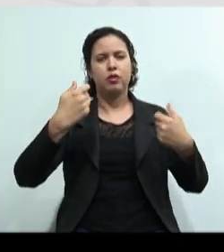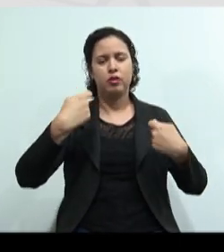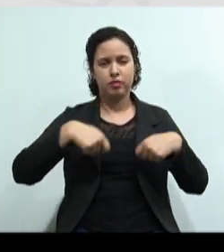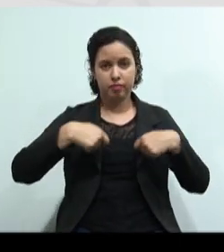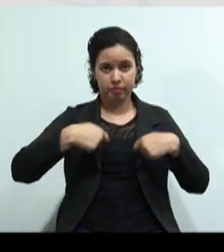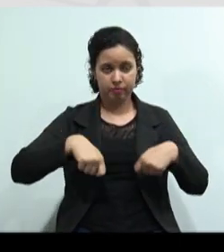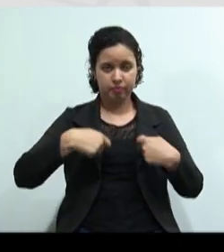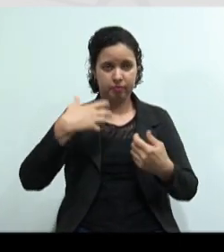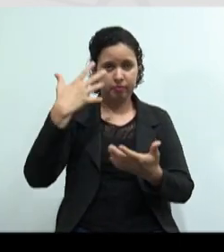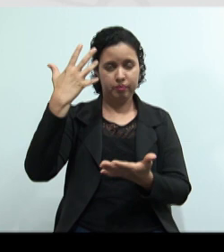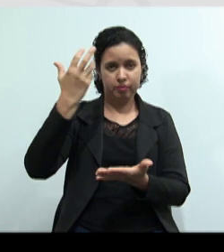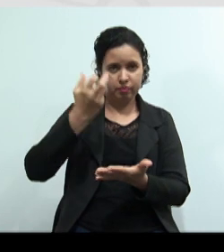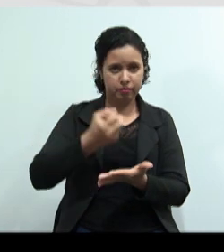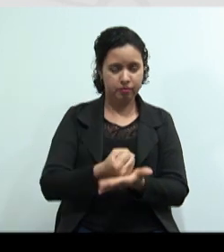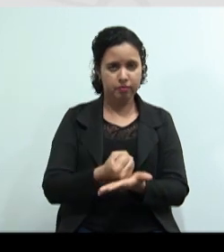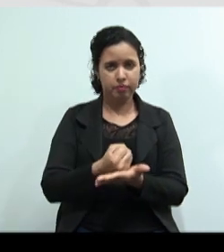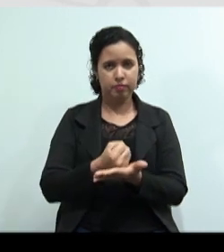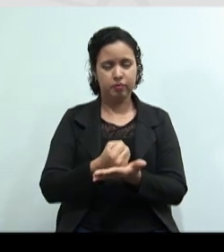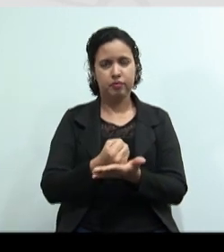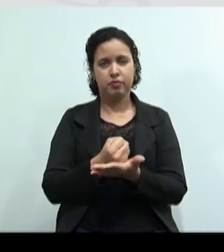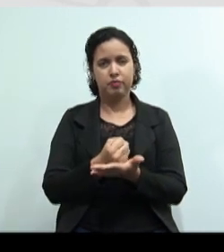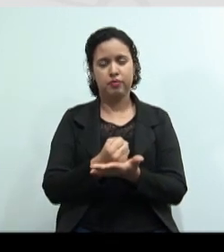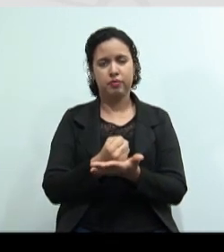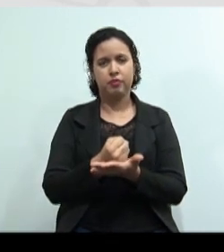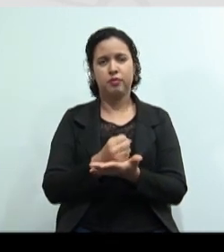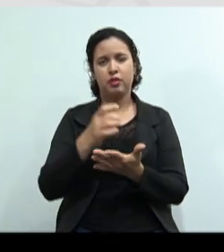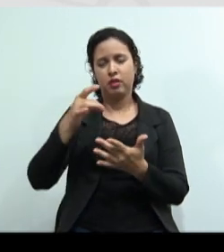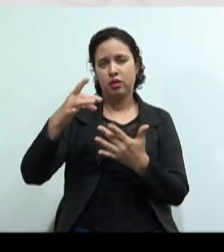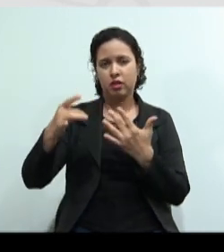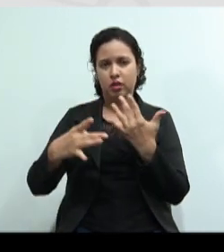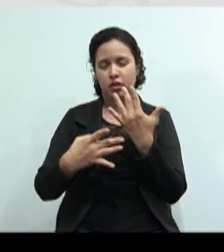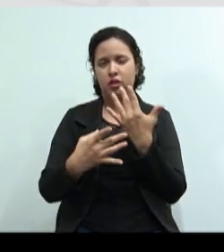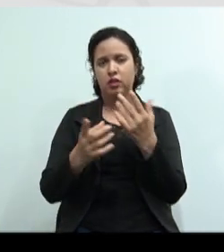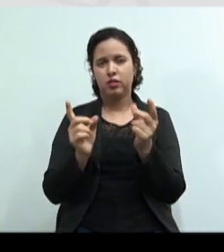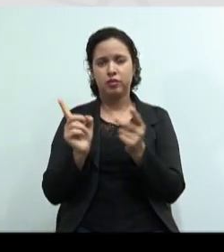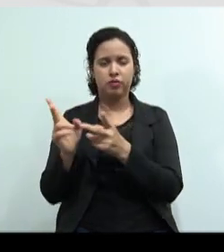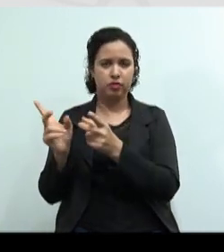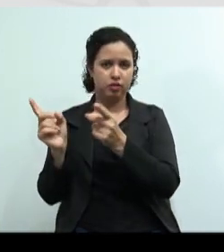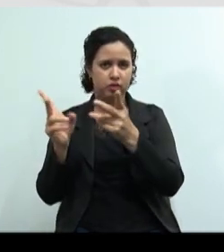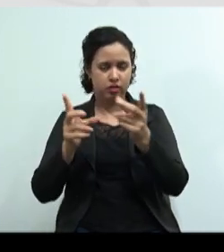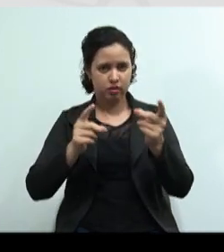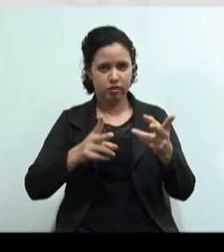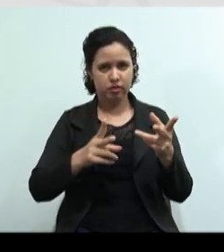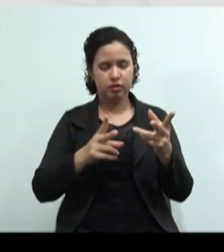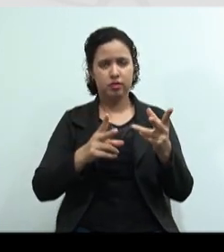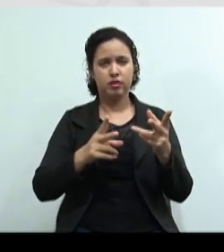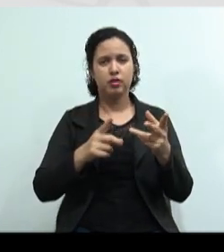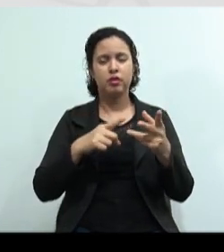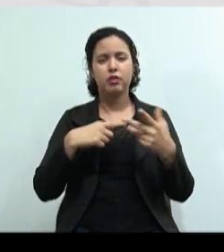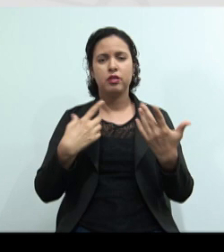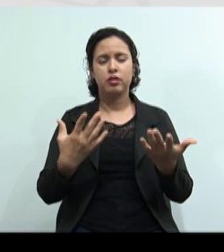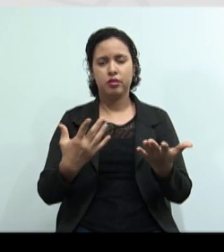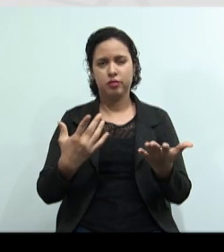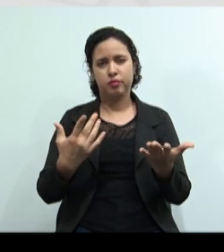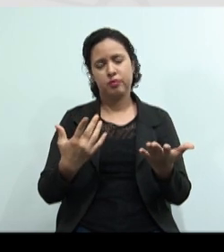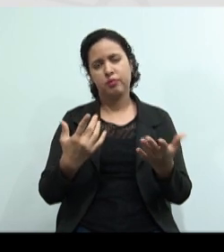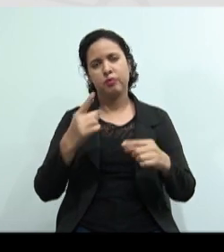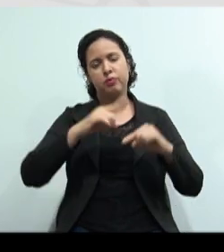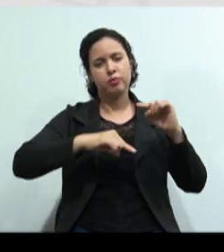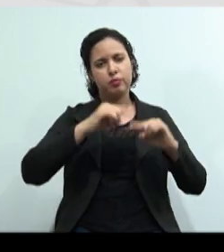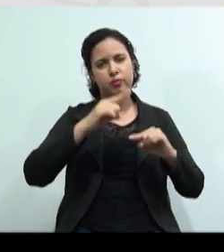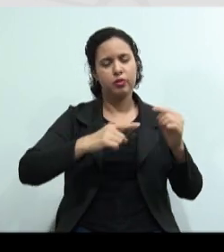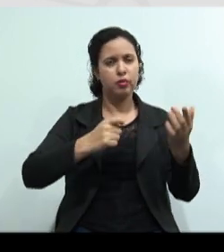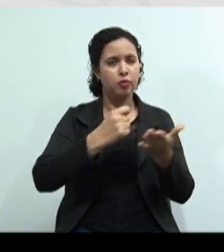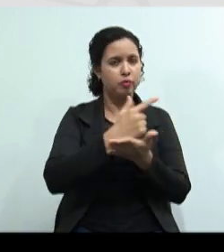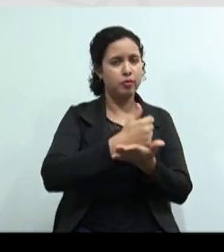serem baixadas a cada venda. Assim, são considerados vendidos os itens que foram adquiridos primeiro.